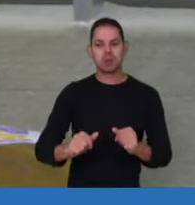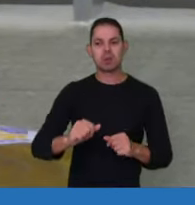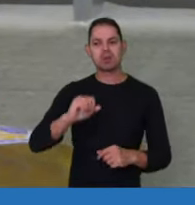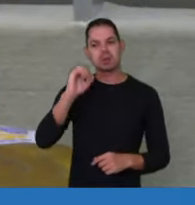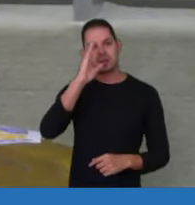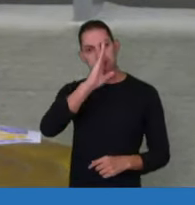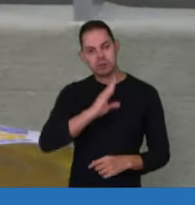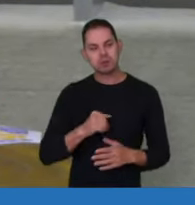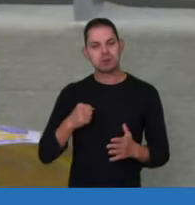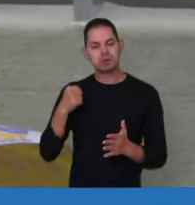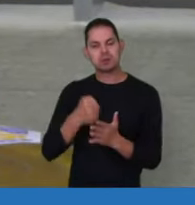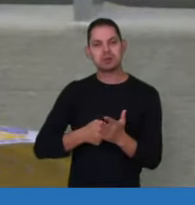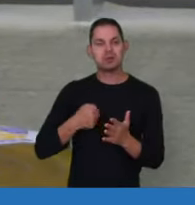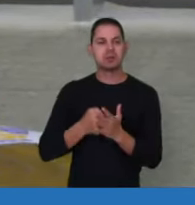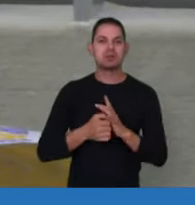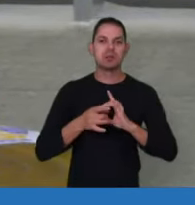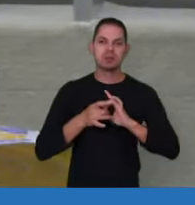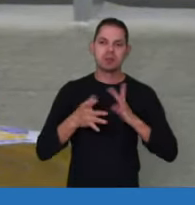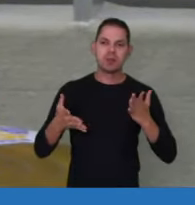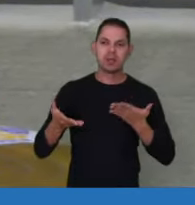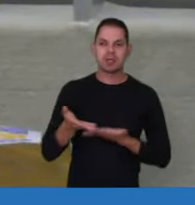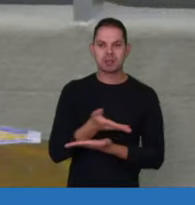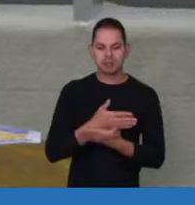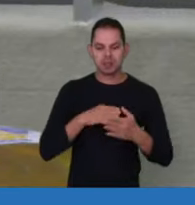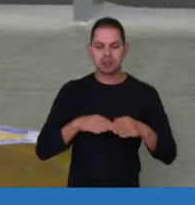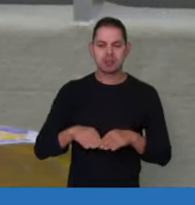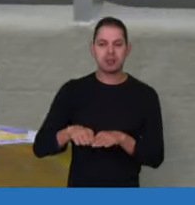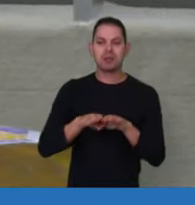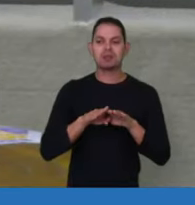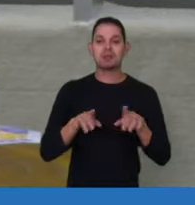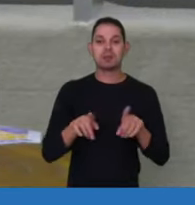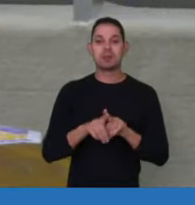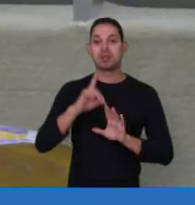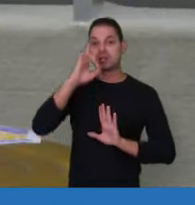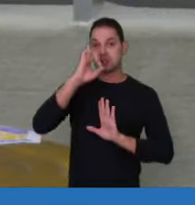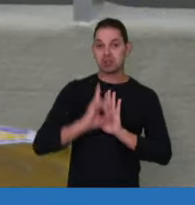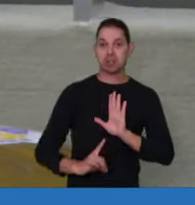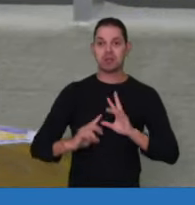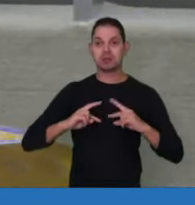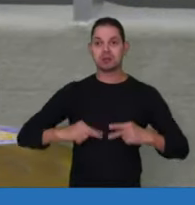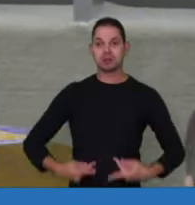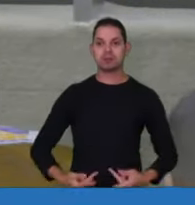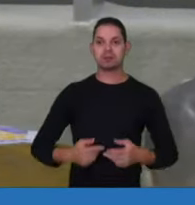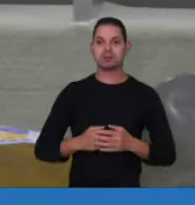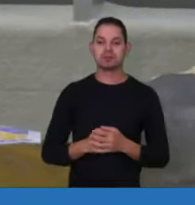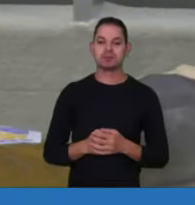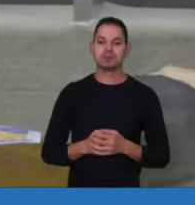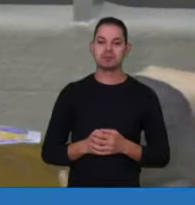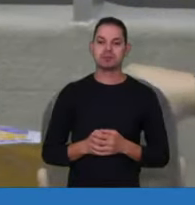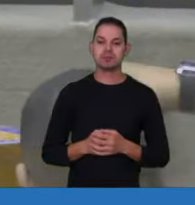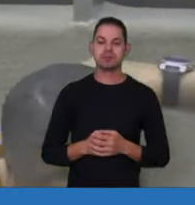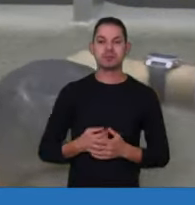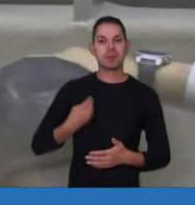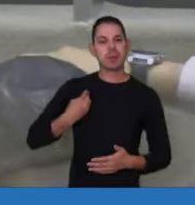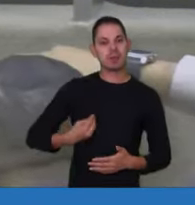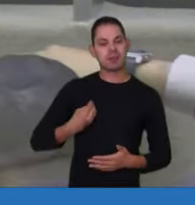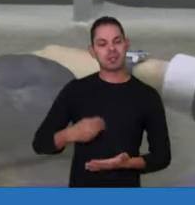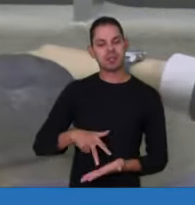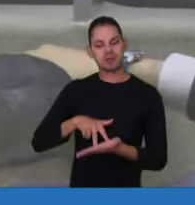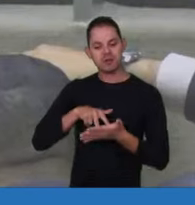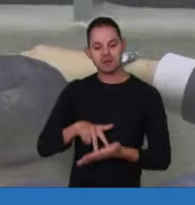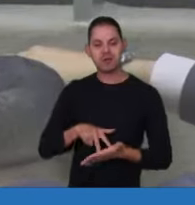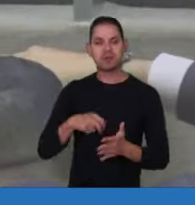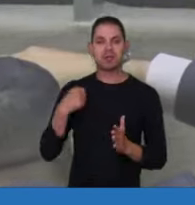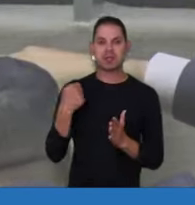por liberdade, por democracia e por direitos humanos. Presença firme na nossa